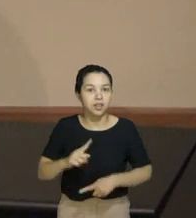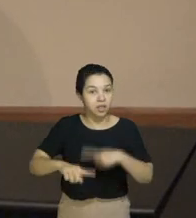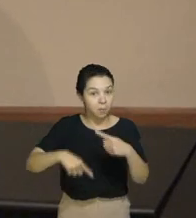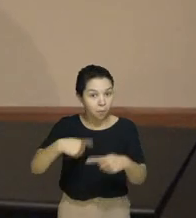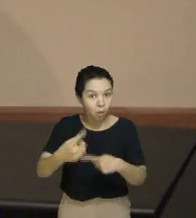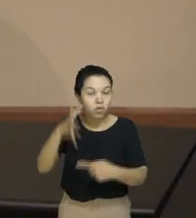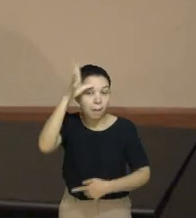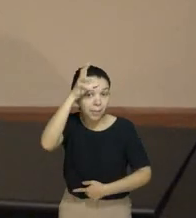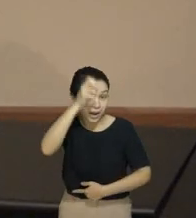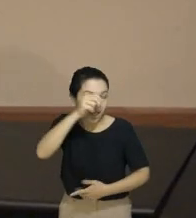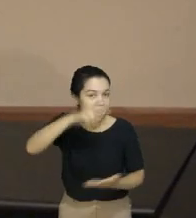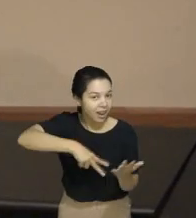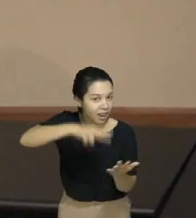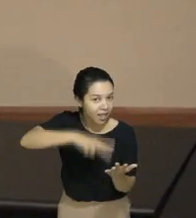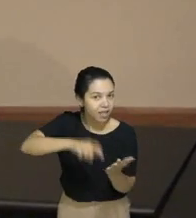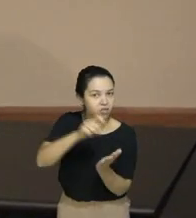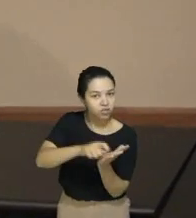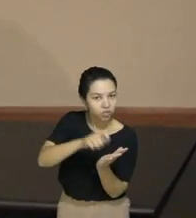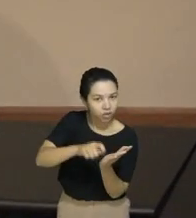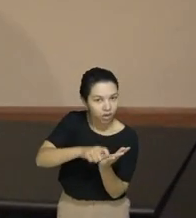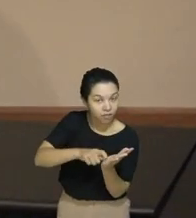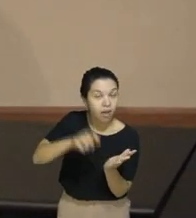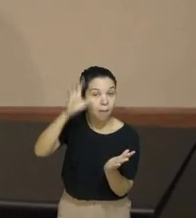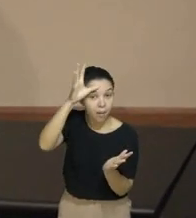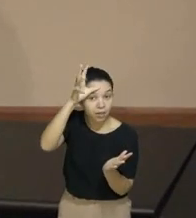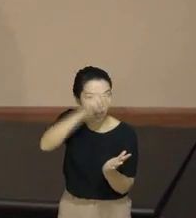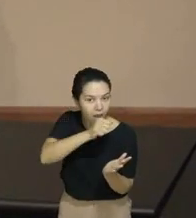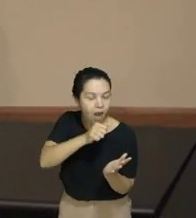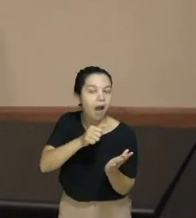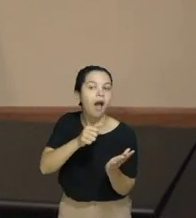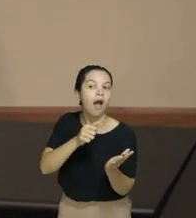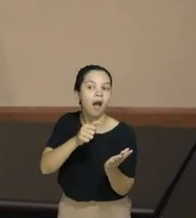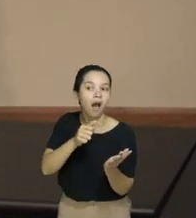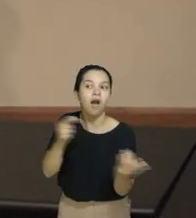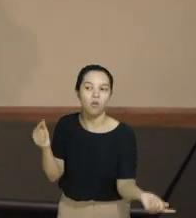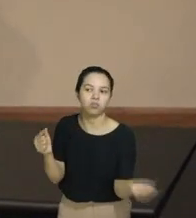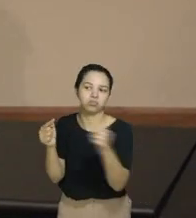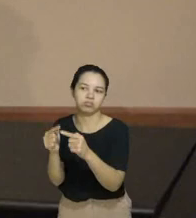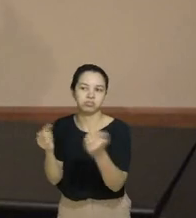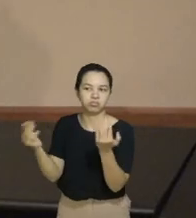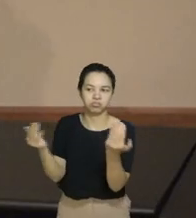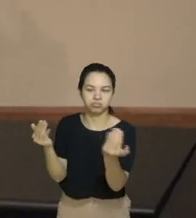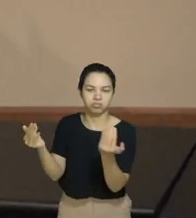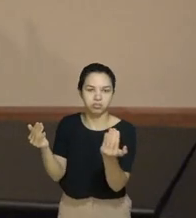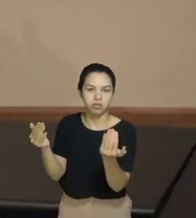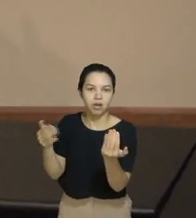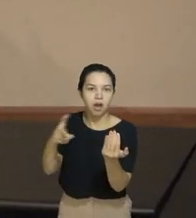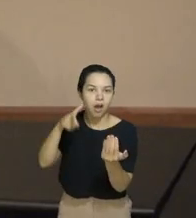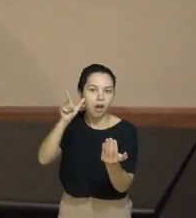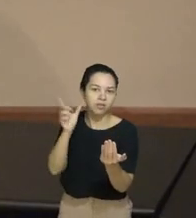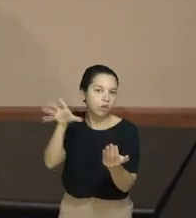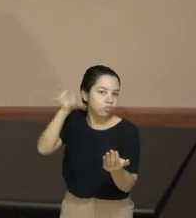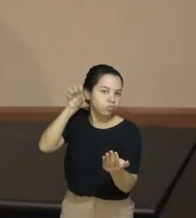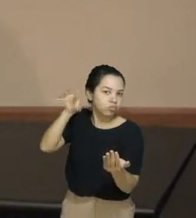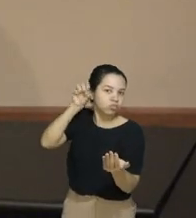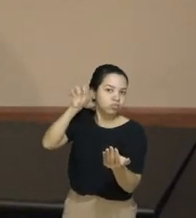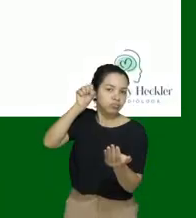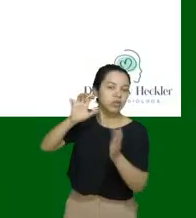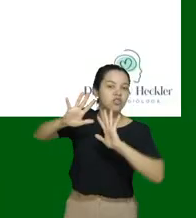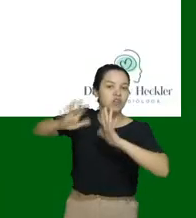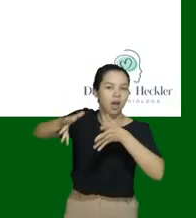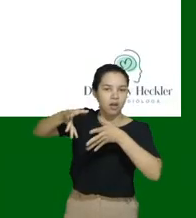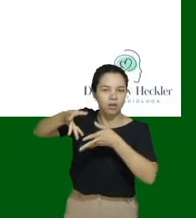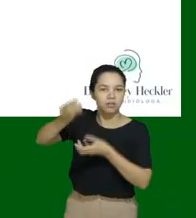a ler e escrever, eu conseguir fazer associação com tudo que está registradinho lá.